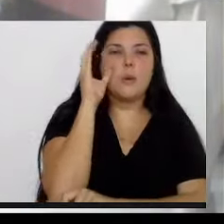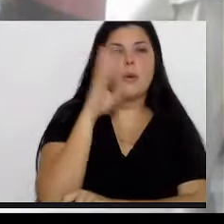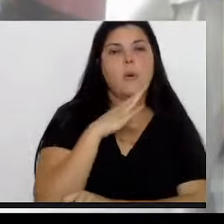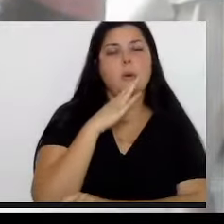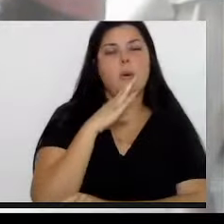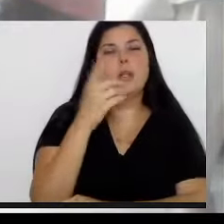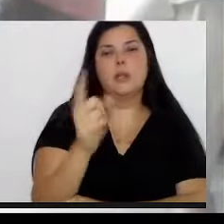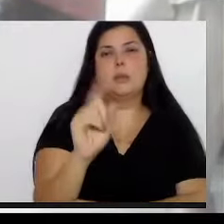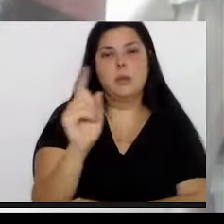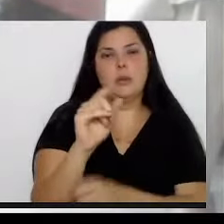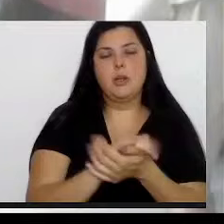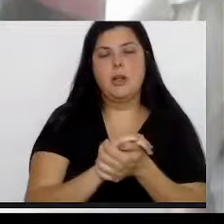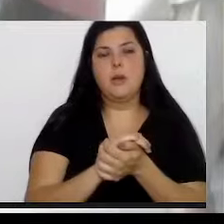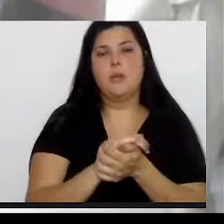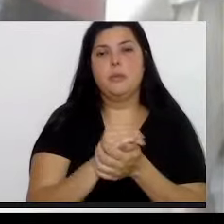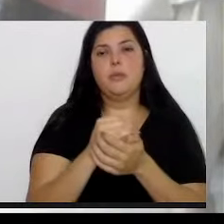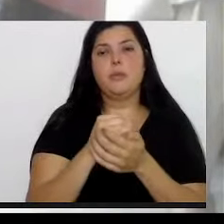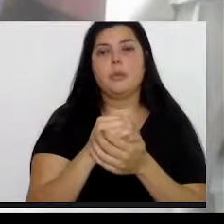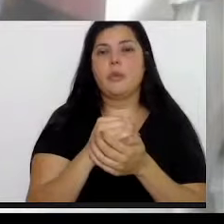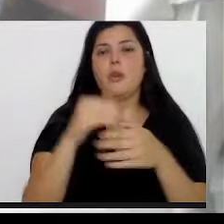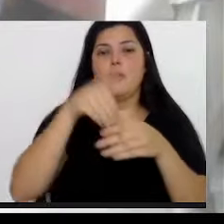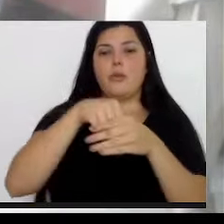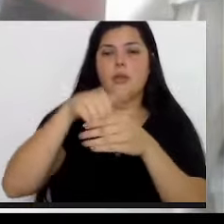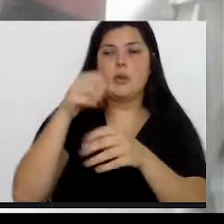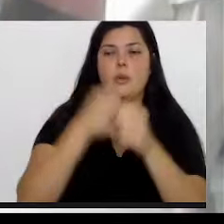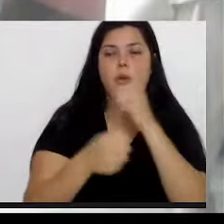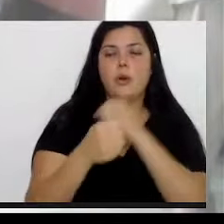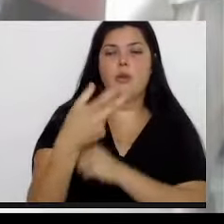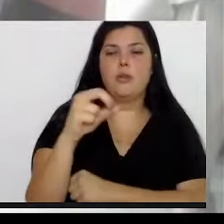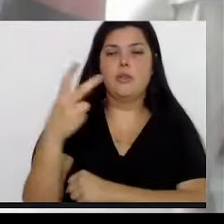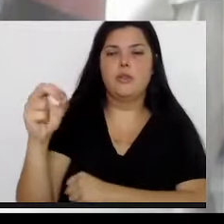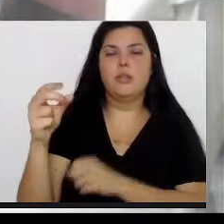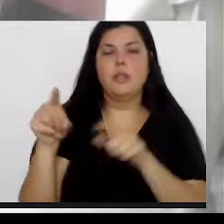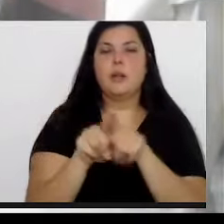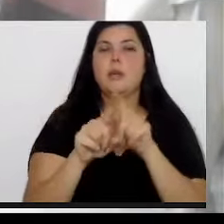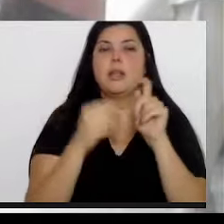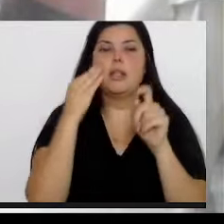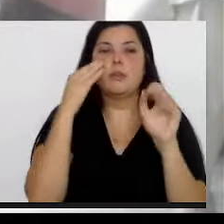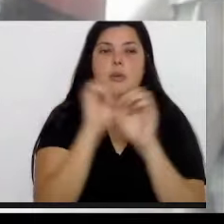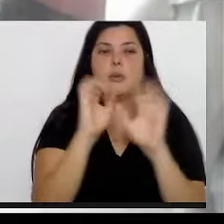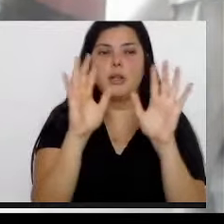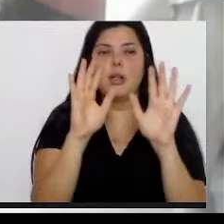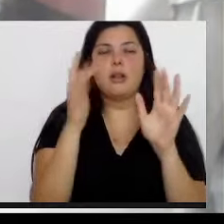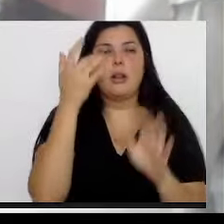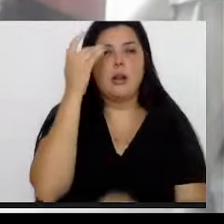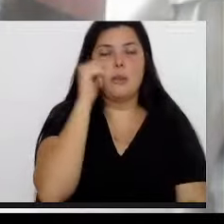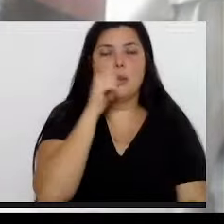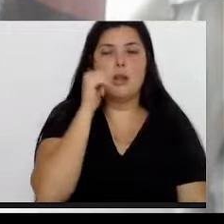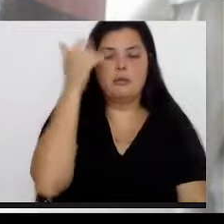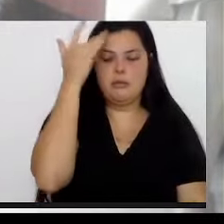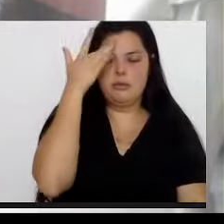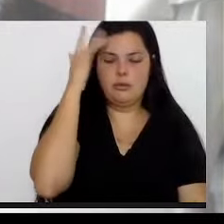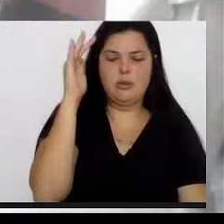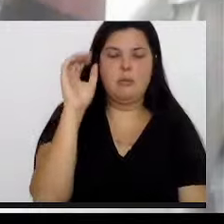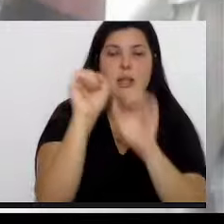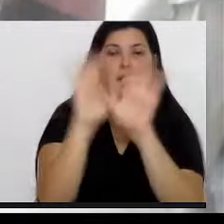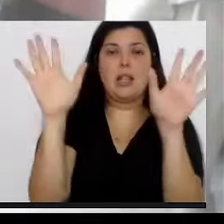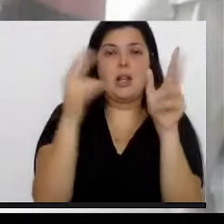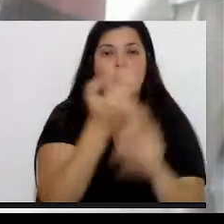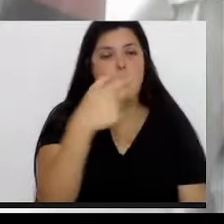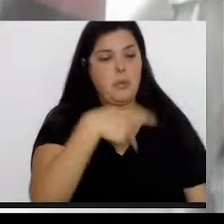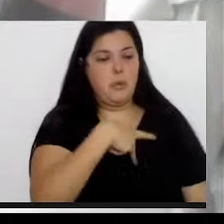aos fatos ligados ao pleito 2020. Para melhor esclarecimento, tem-se que nenhuma sabia claramente o nome do presidente do